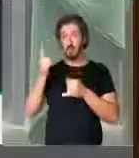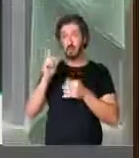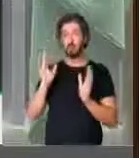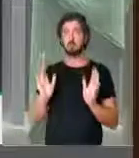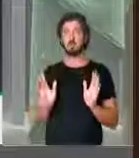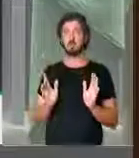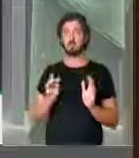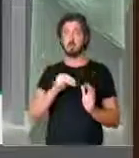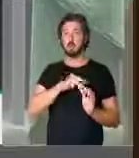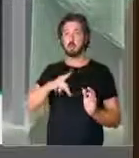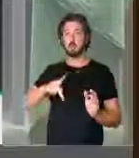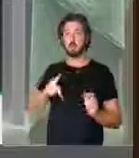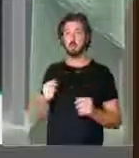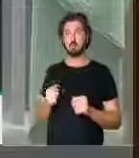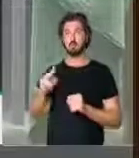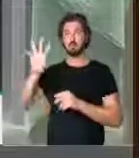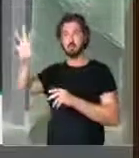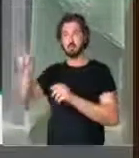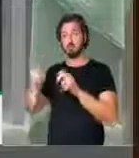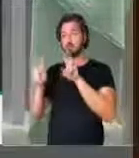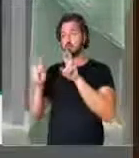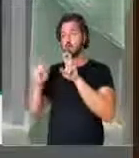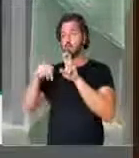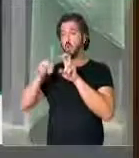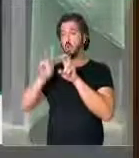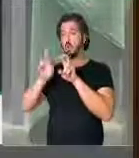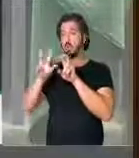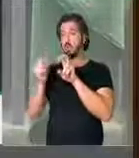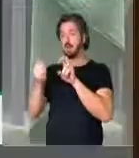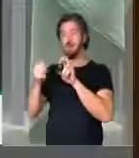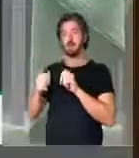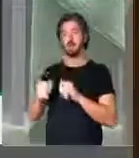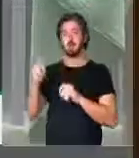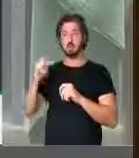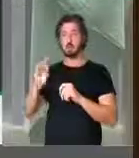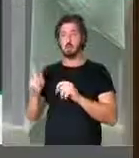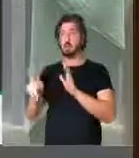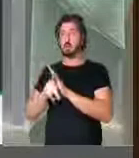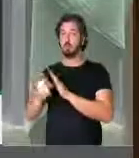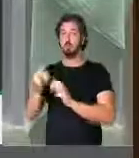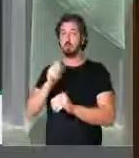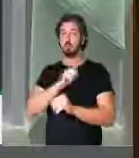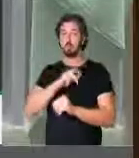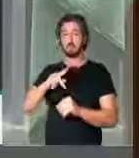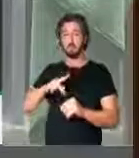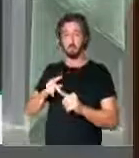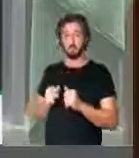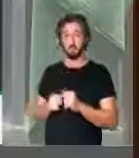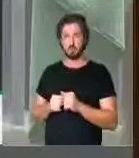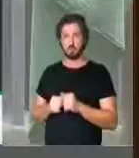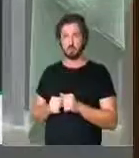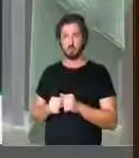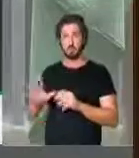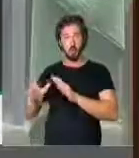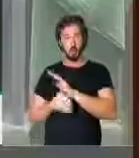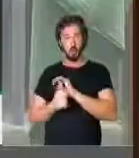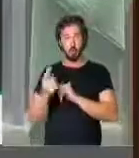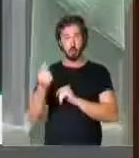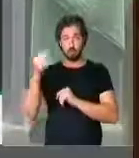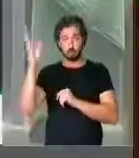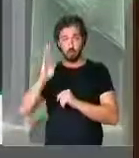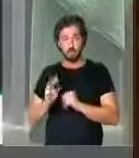isso. E eu estou me apropriando do termo que foi usado pelo procurador, por um dos procuradores. Aquela quadrilha que saqueou o